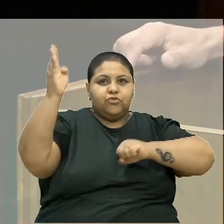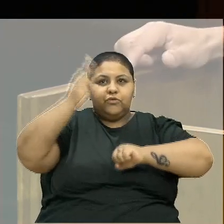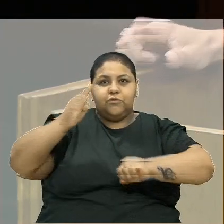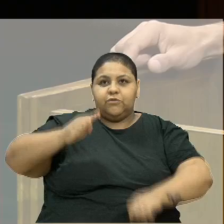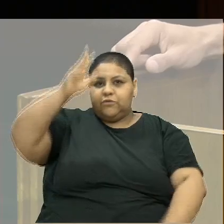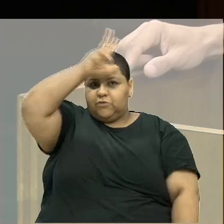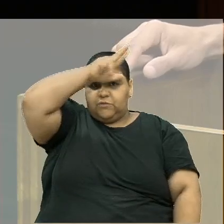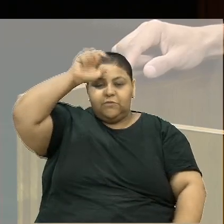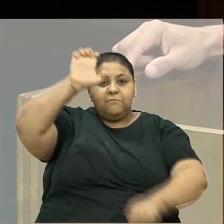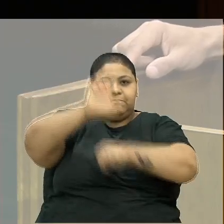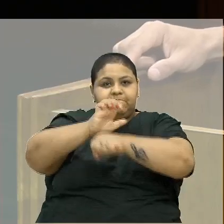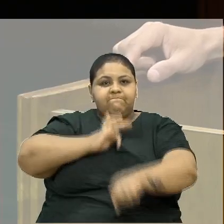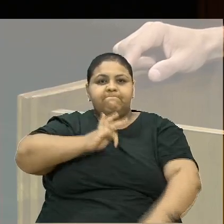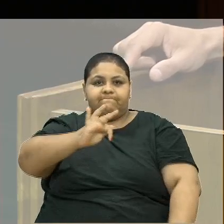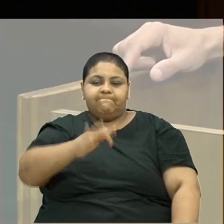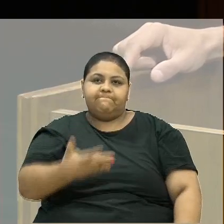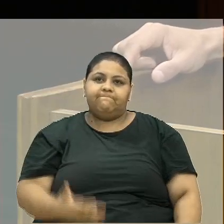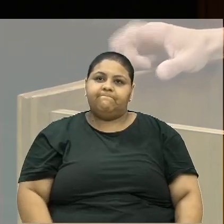municipal, estadual e federal.